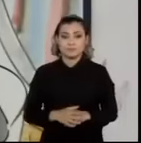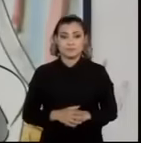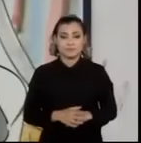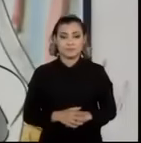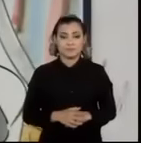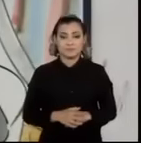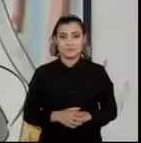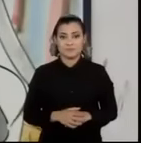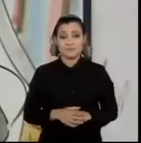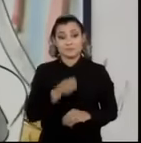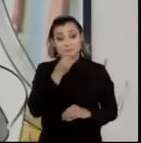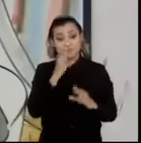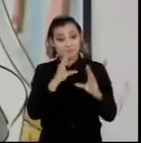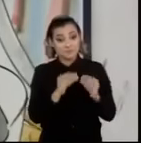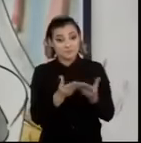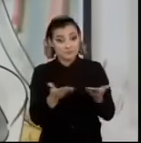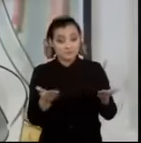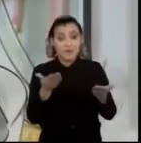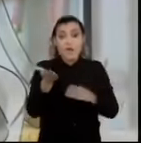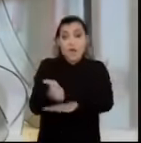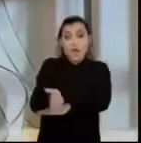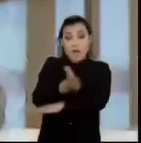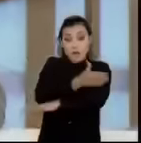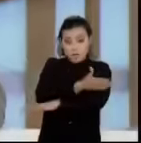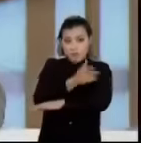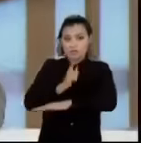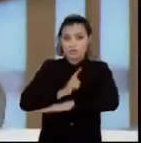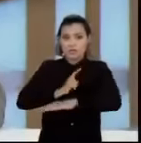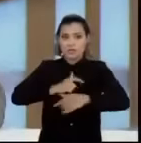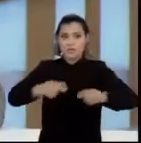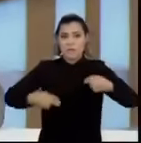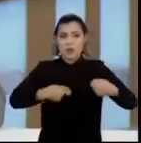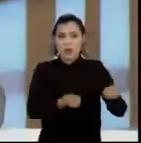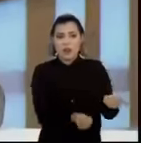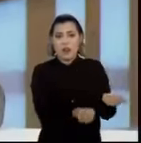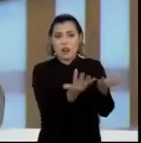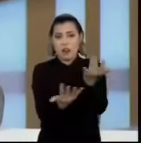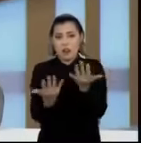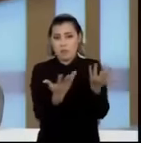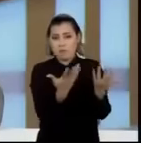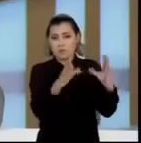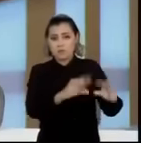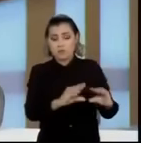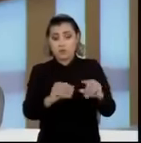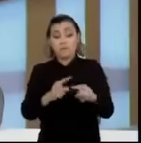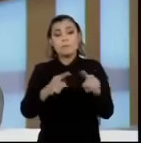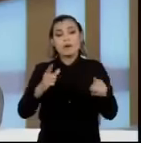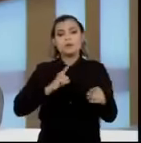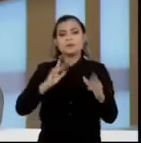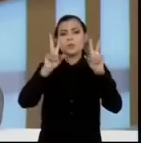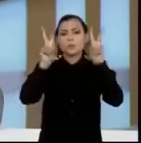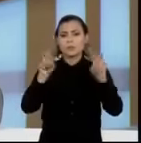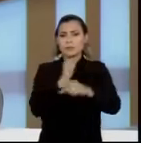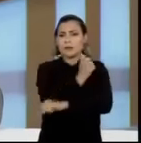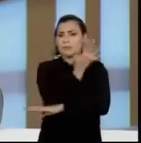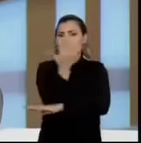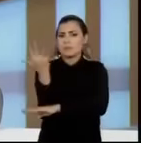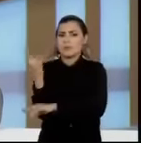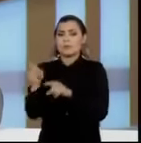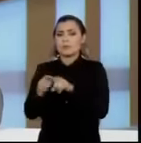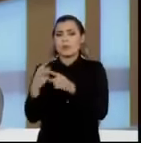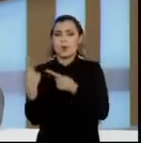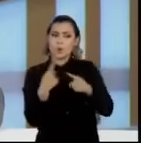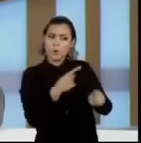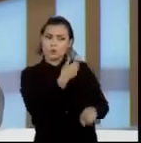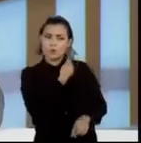ministro. Boa noite. Antes da crise das queimadas, como a Daniela comentou, a questão ambiental entrou no foco das críticas ao governo